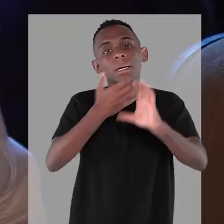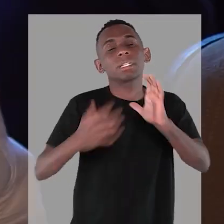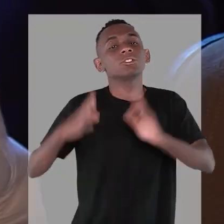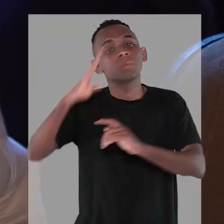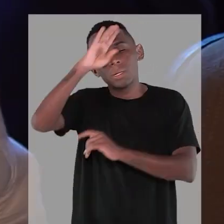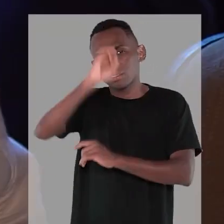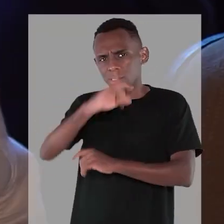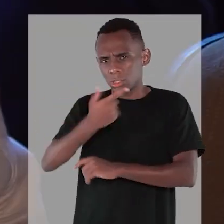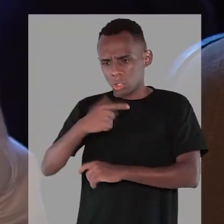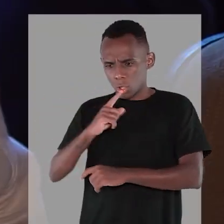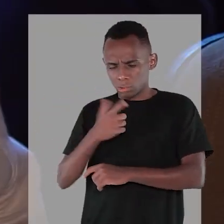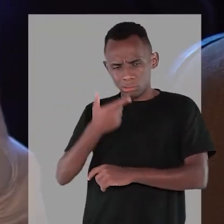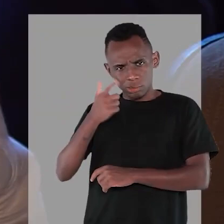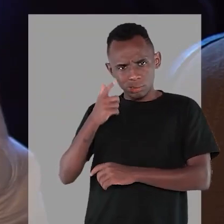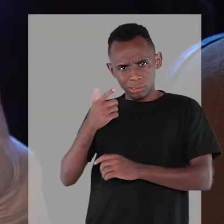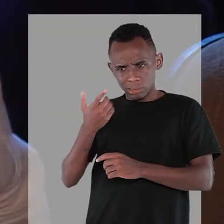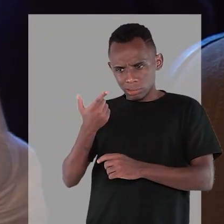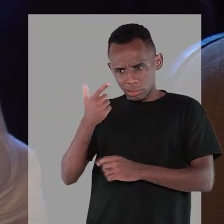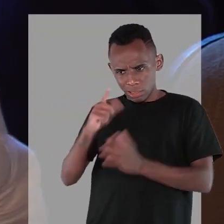não entender, a